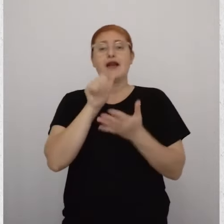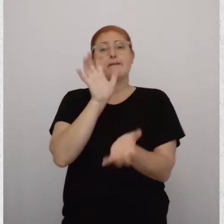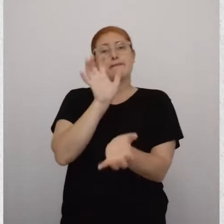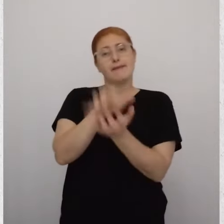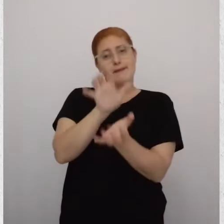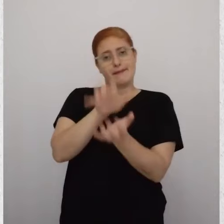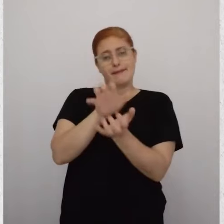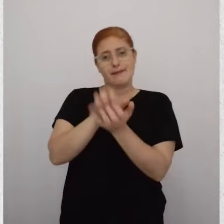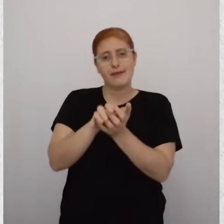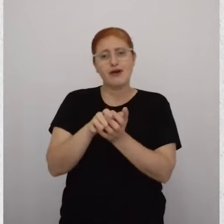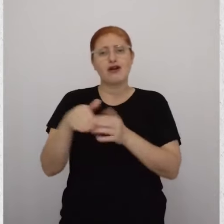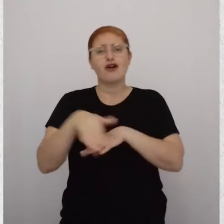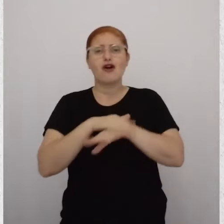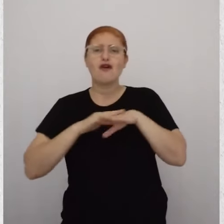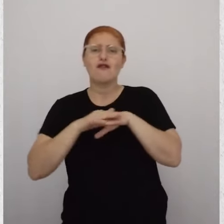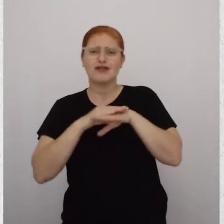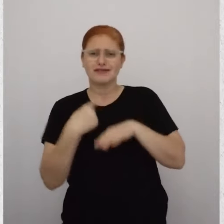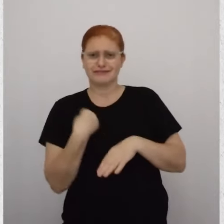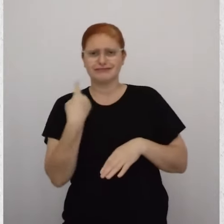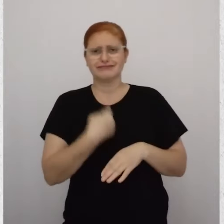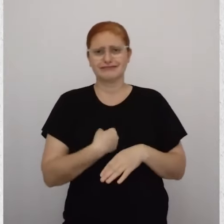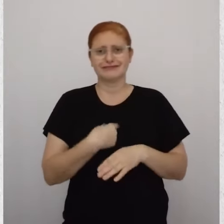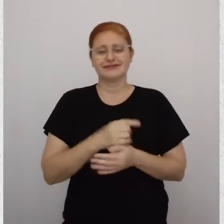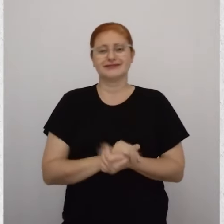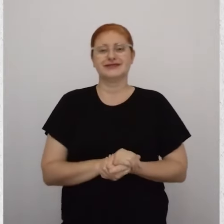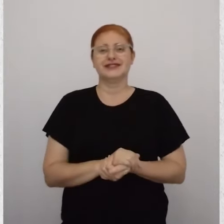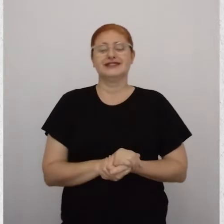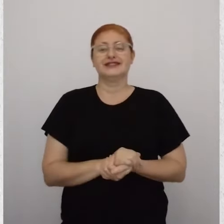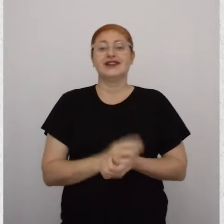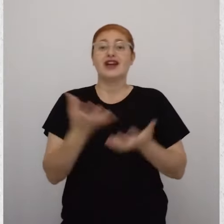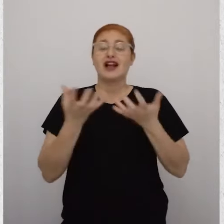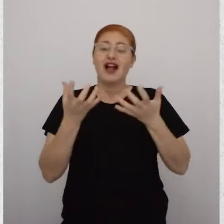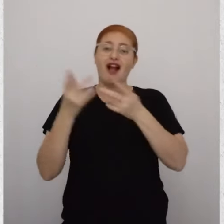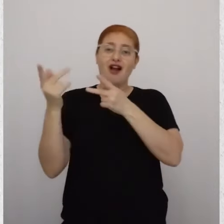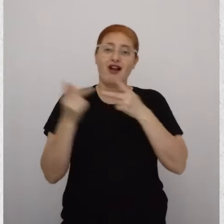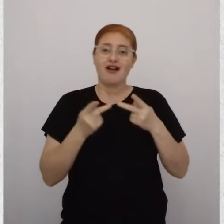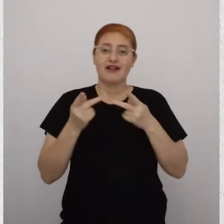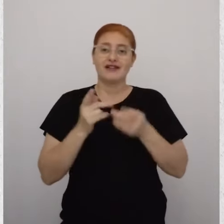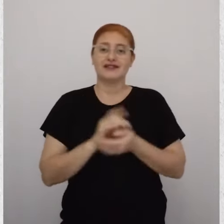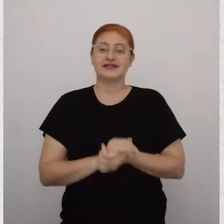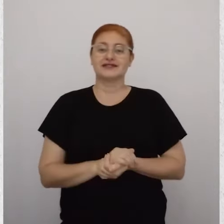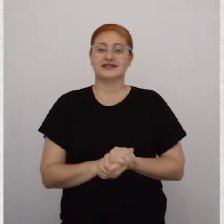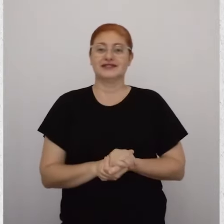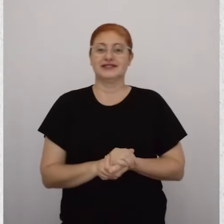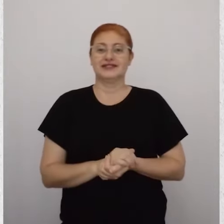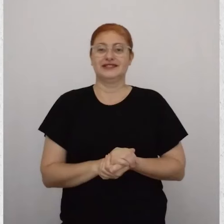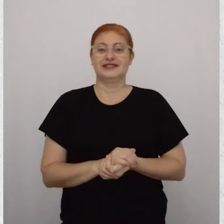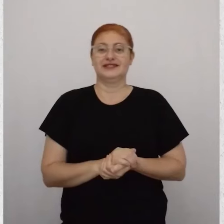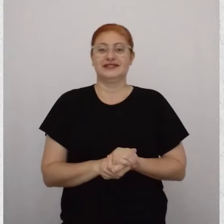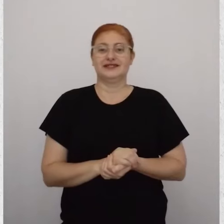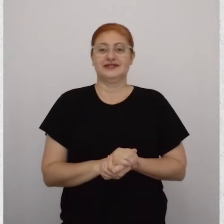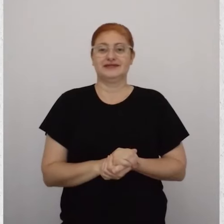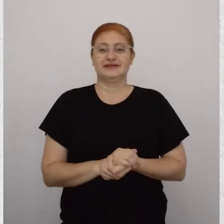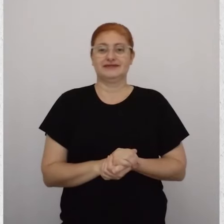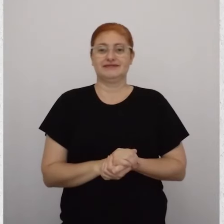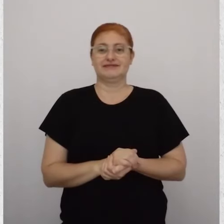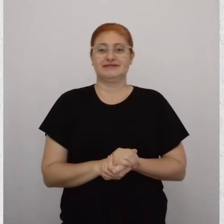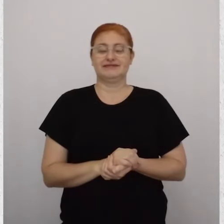vai conversar com a gente. Queria convidar